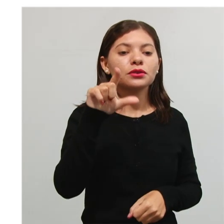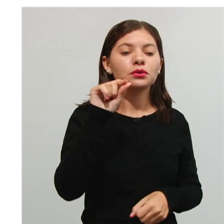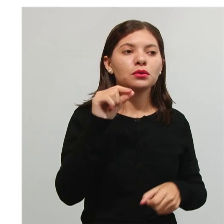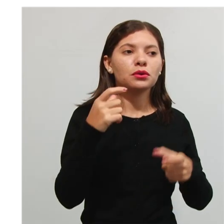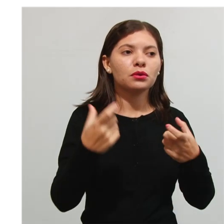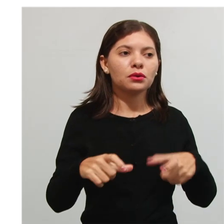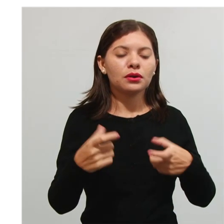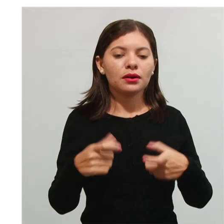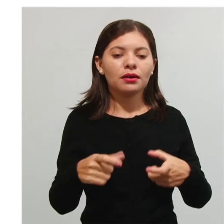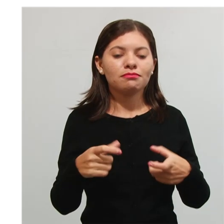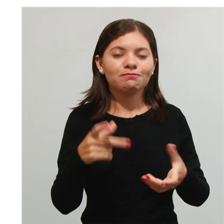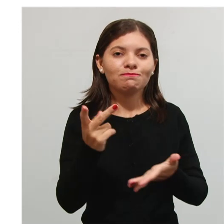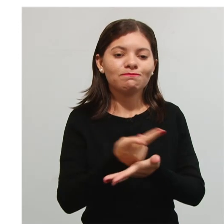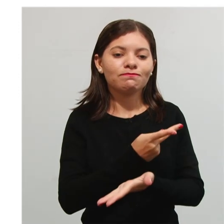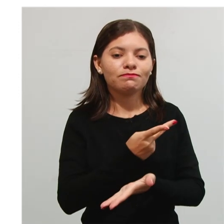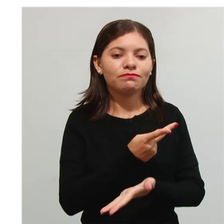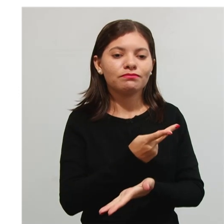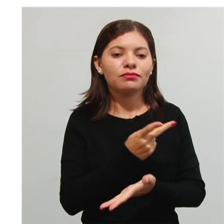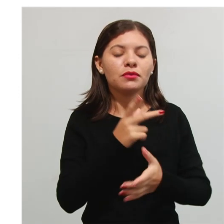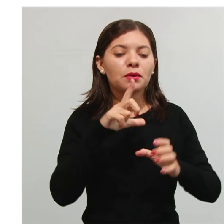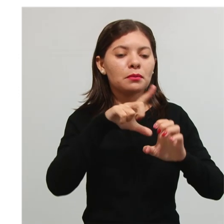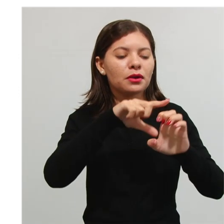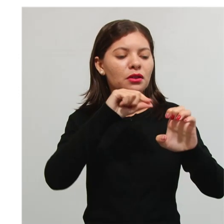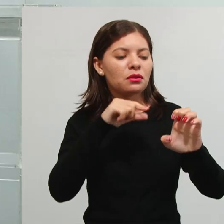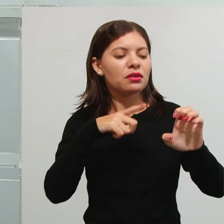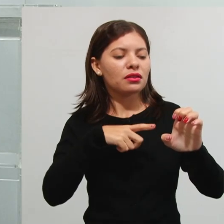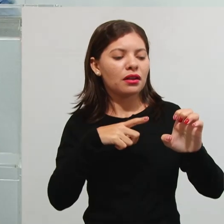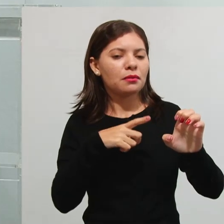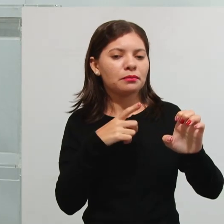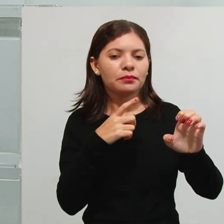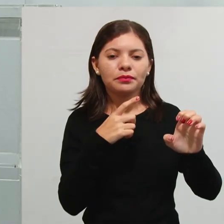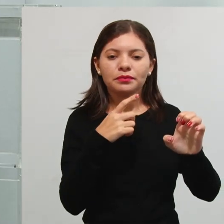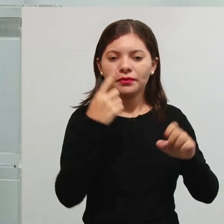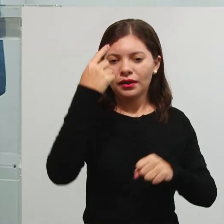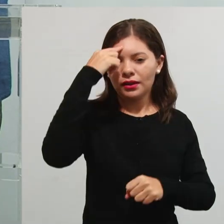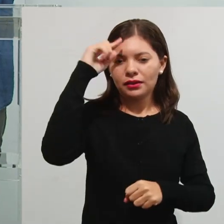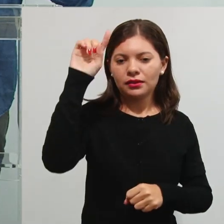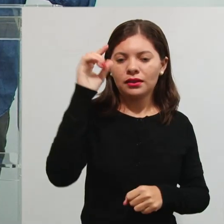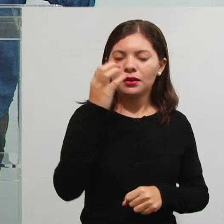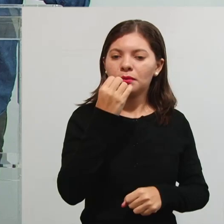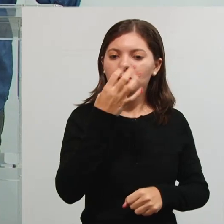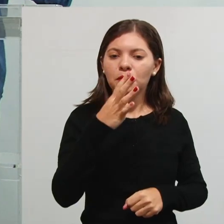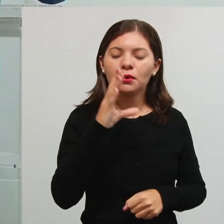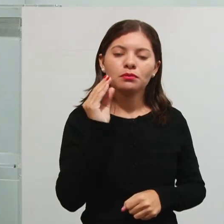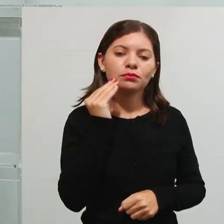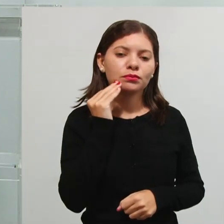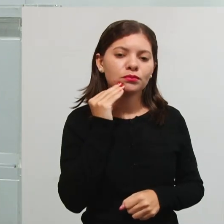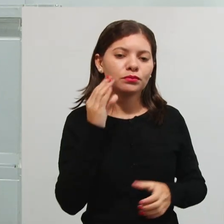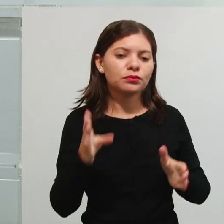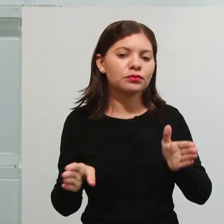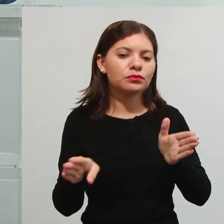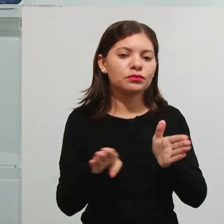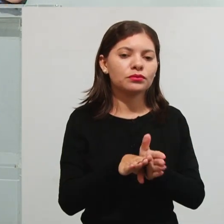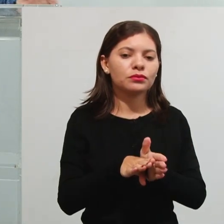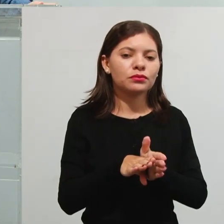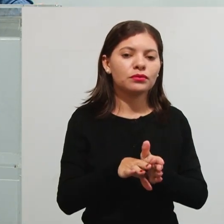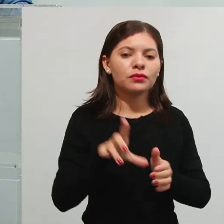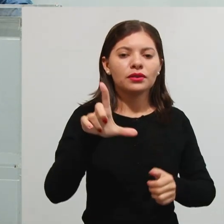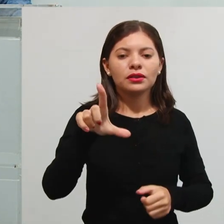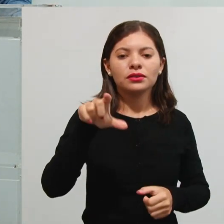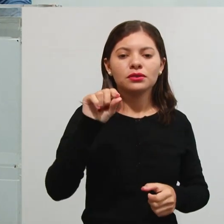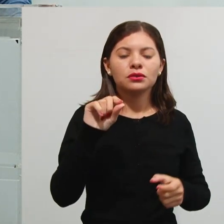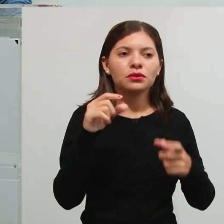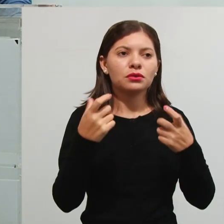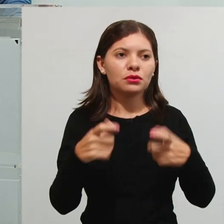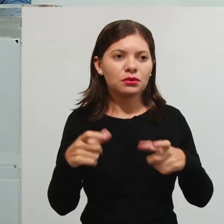inadequado. Então, muitas das vezes o empreendedor ele tem uma boa ideia, a oportunidade chega para ele, mas aí ele escolhe o local